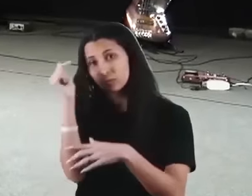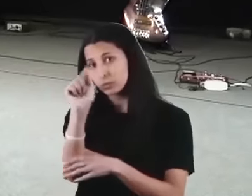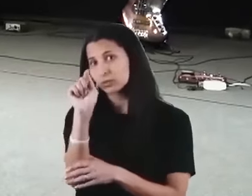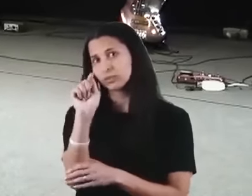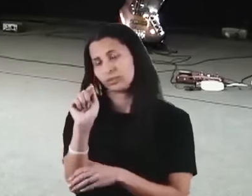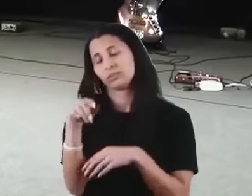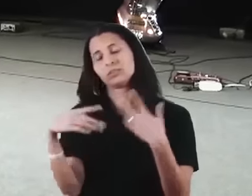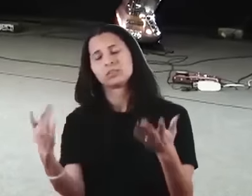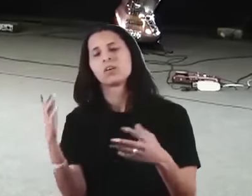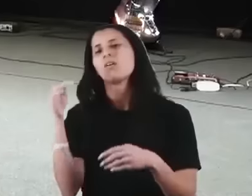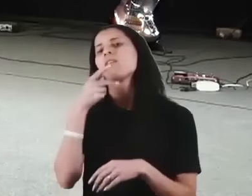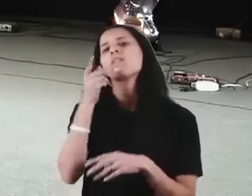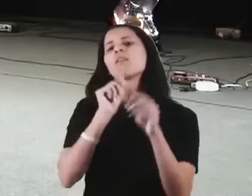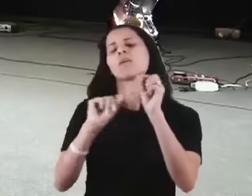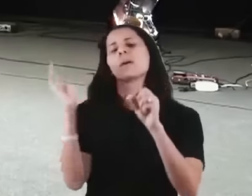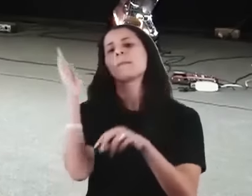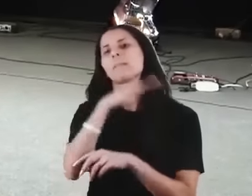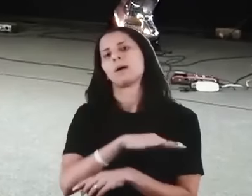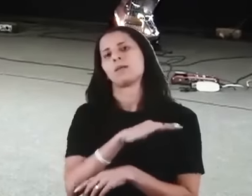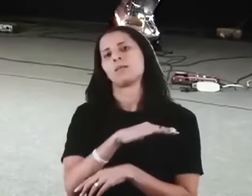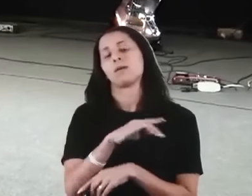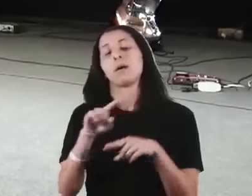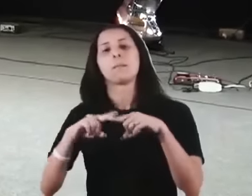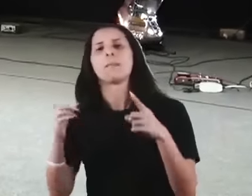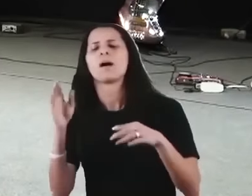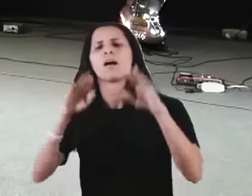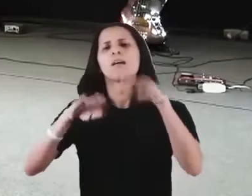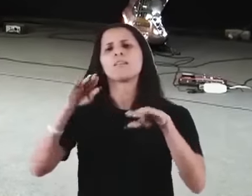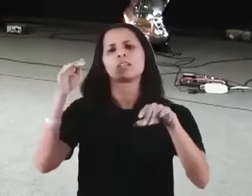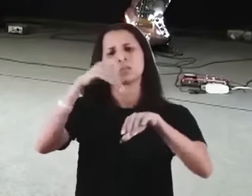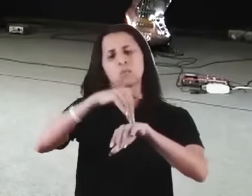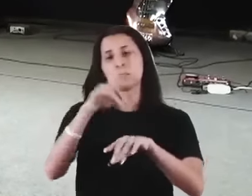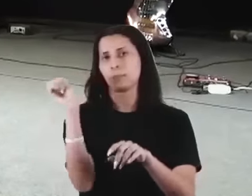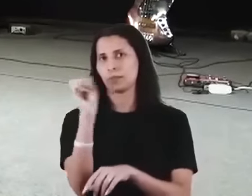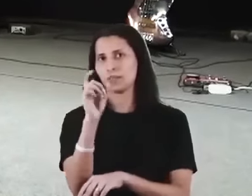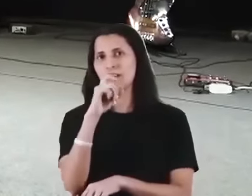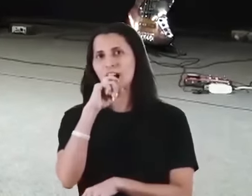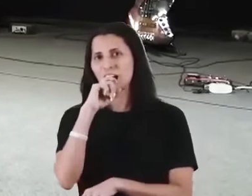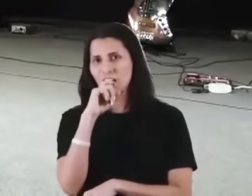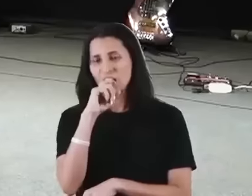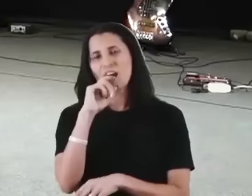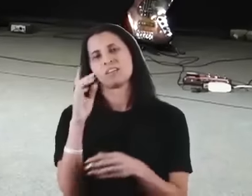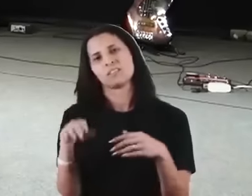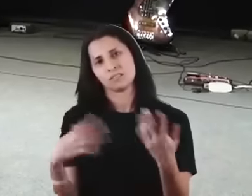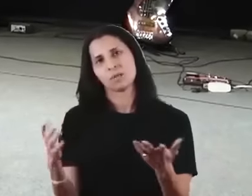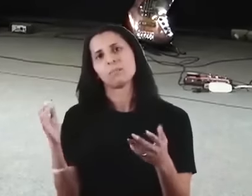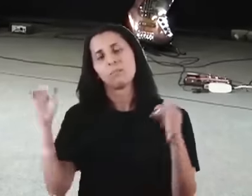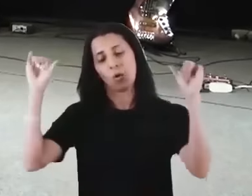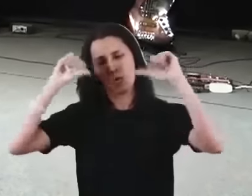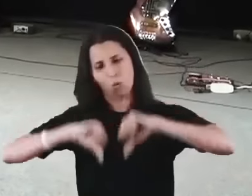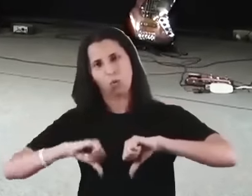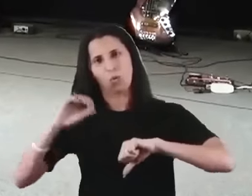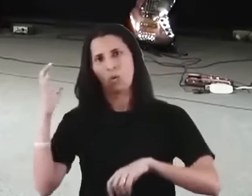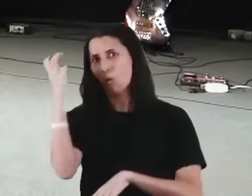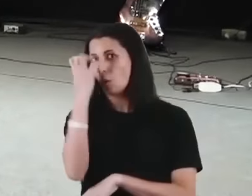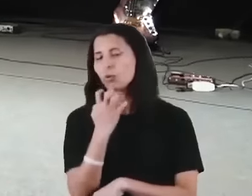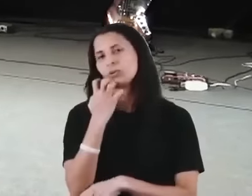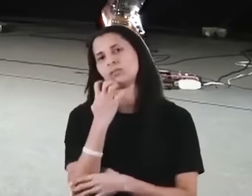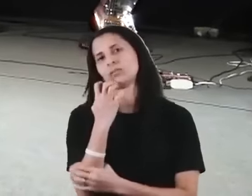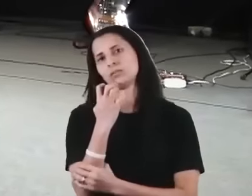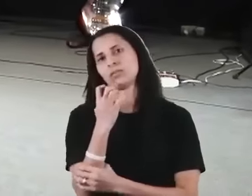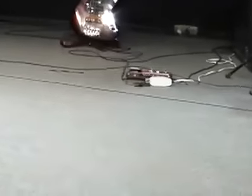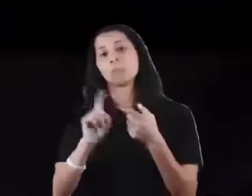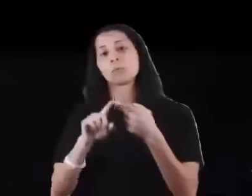você e às vezes não é nem só a dor da culpa do que ela fez contra você é a dor da inveja mesmo do ódio porque você tem o que ela queria